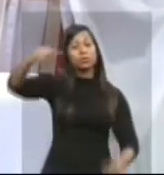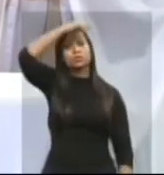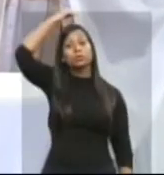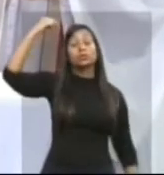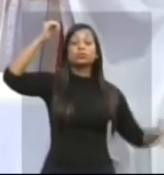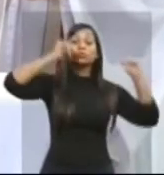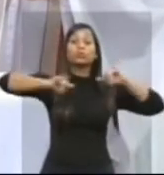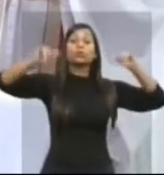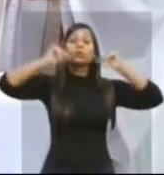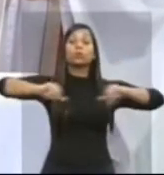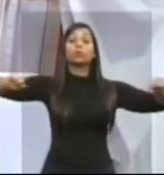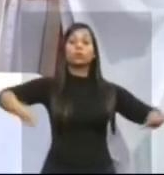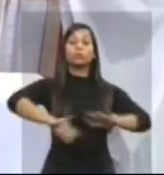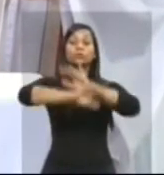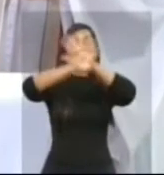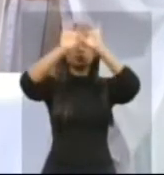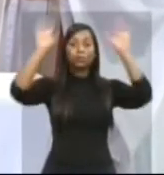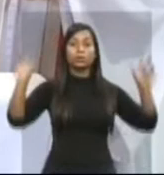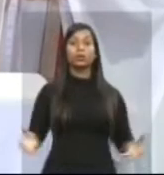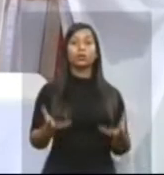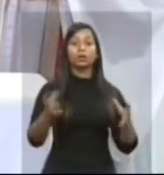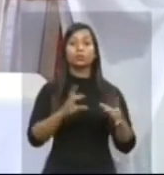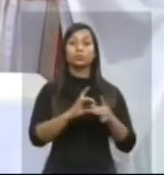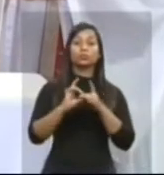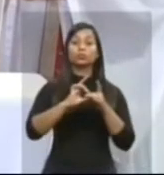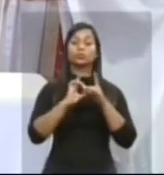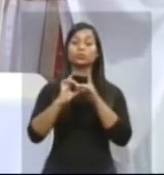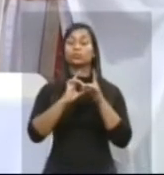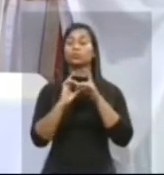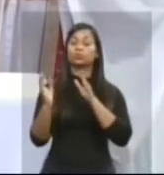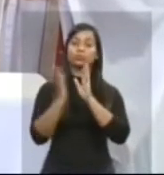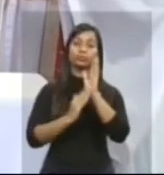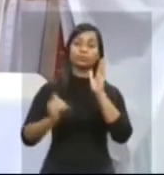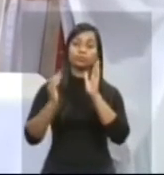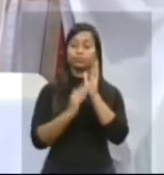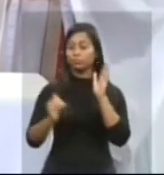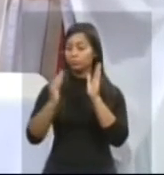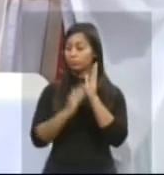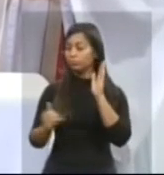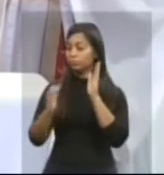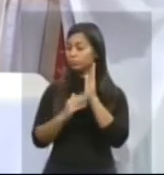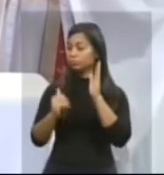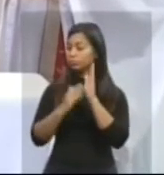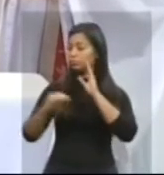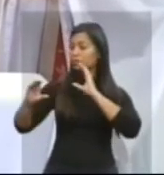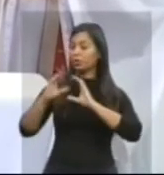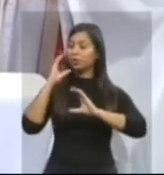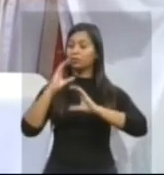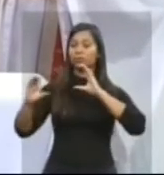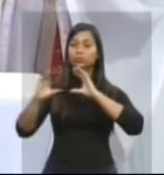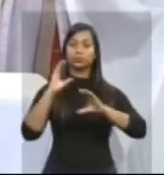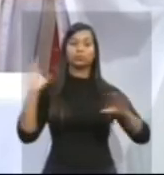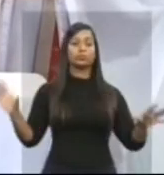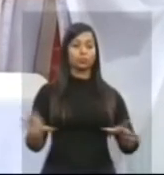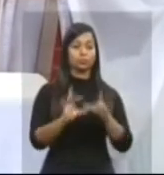santos proclamam vossa glória. Concedei-nos também a nós associar-nos aos seus